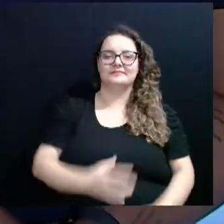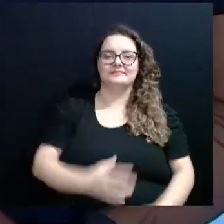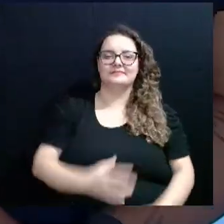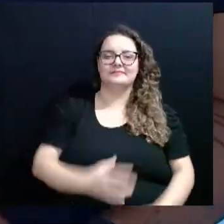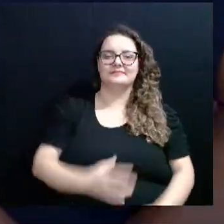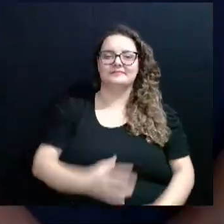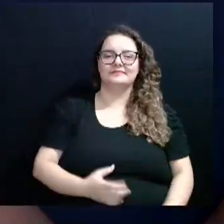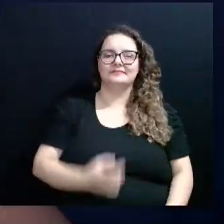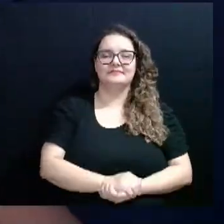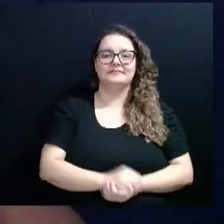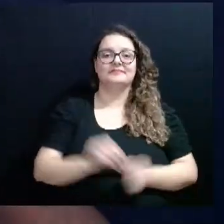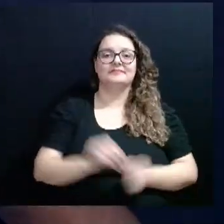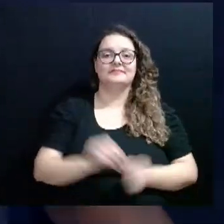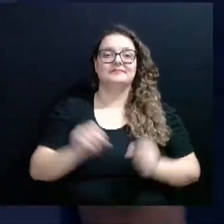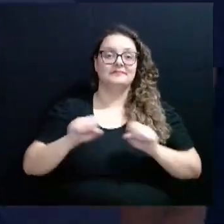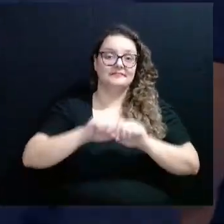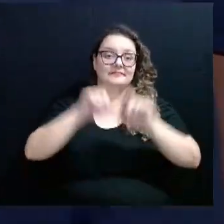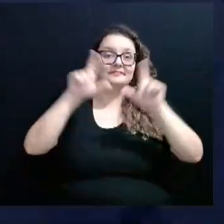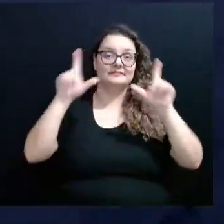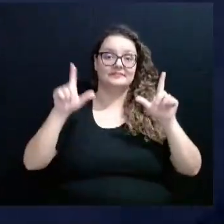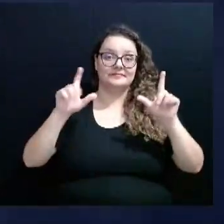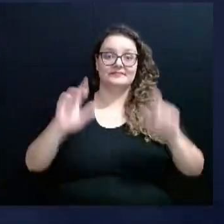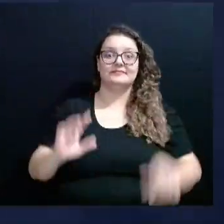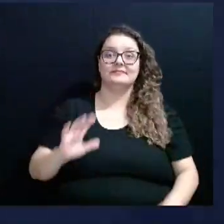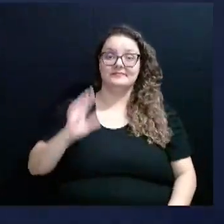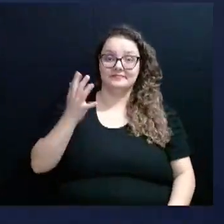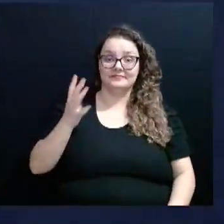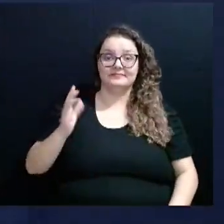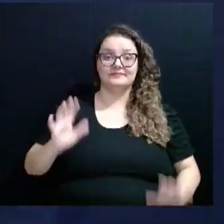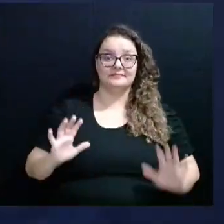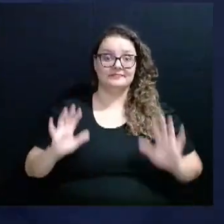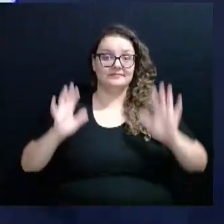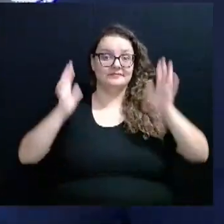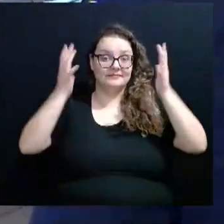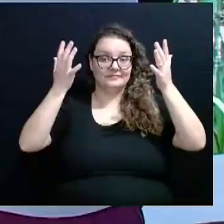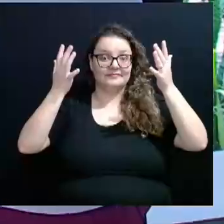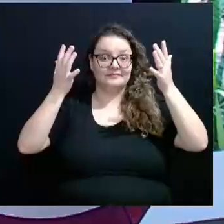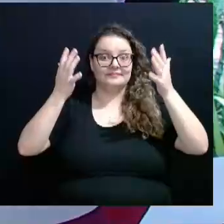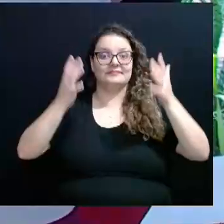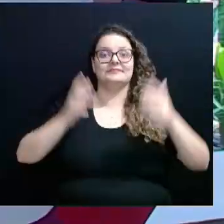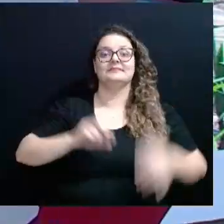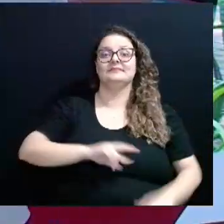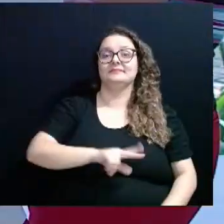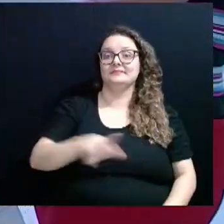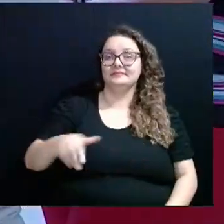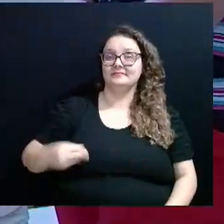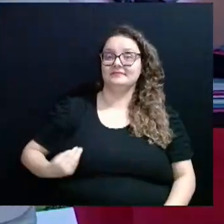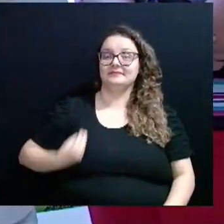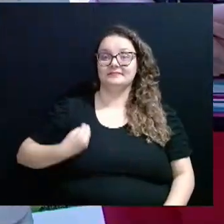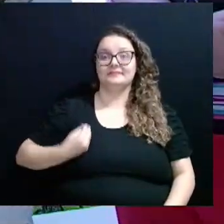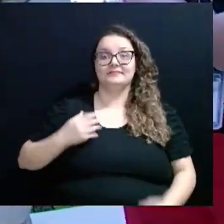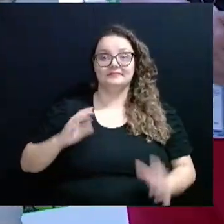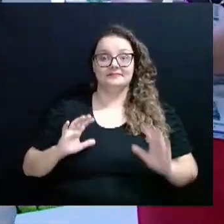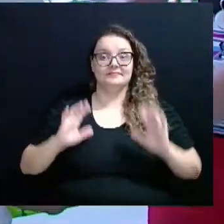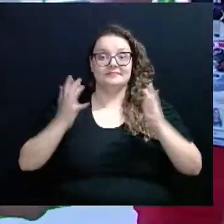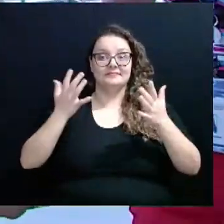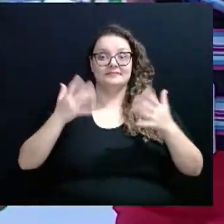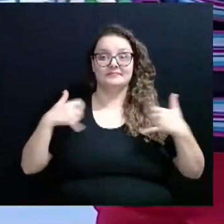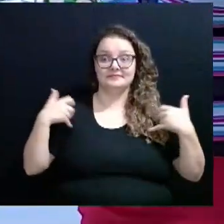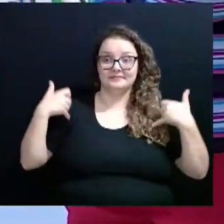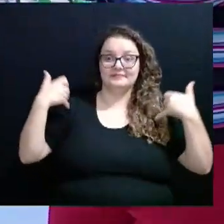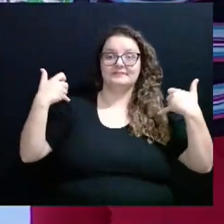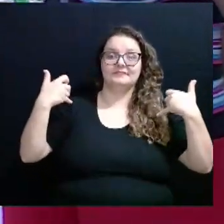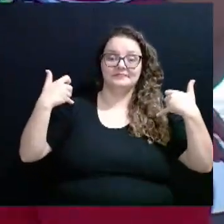Pela manhã, aconteceu a confraternização entre os presentes para celebrar os aniversariantes do mês